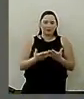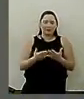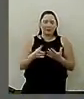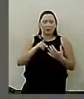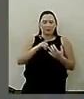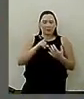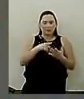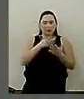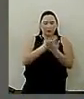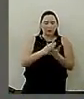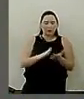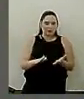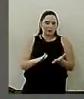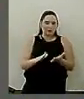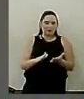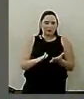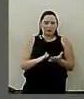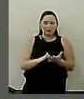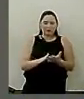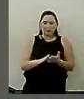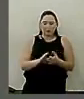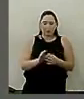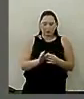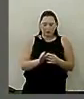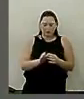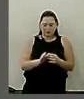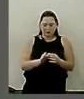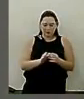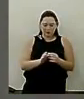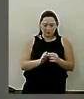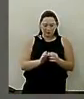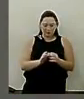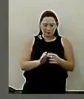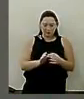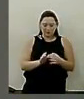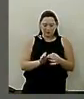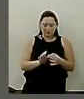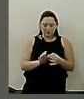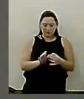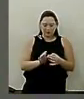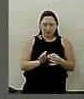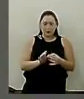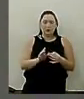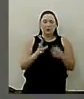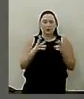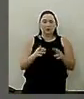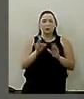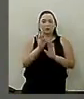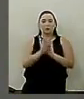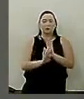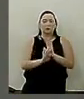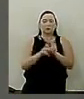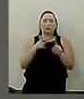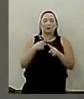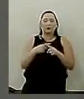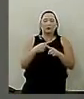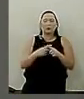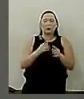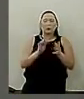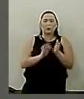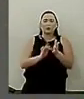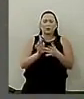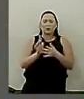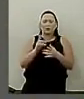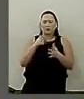de uma só vez. Observe aí no texto, é como o Senhor lhes perguntasse: por que não confiaram em